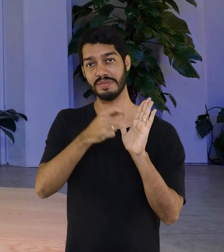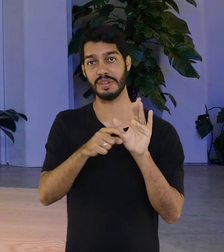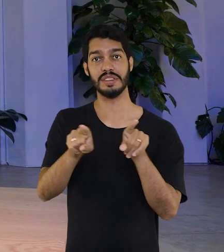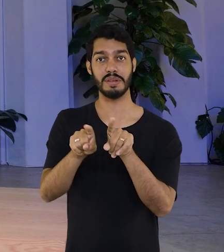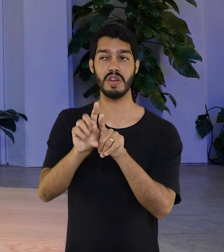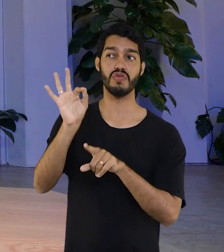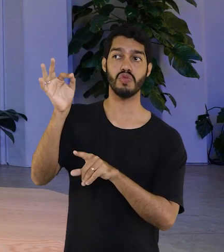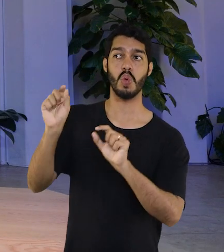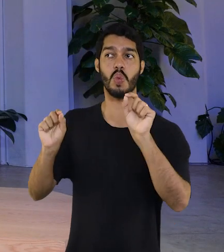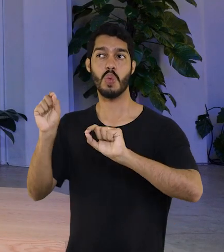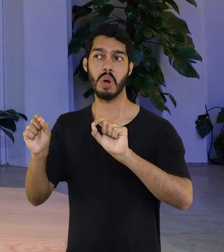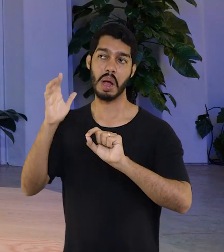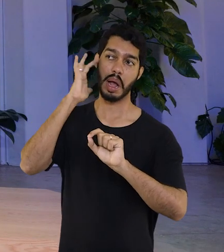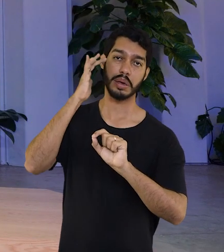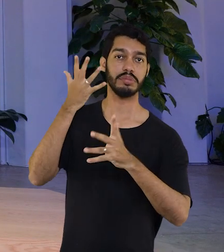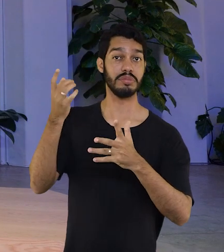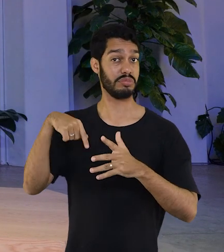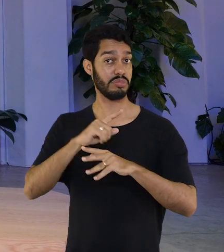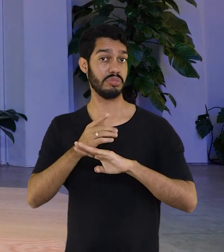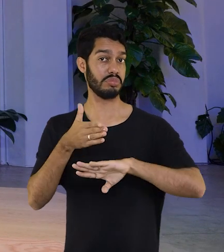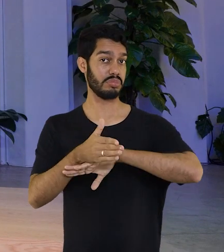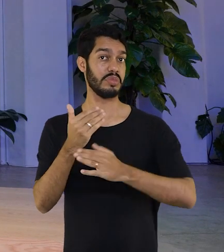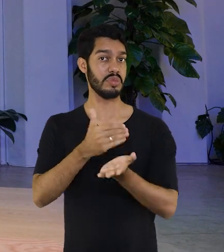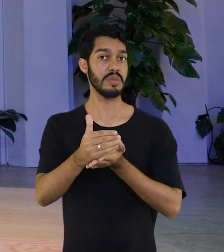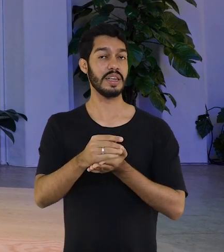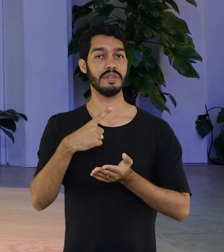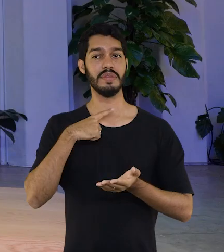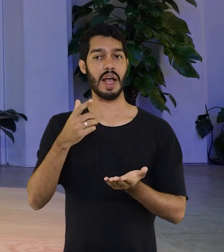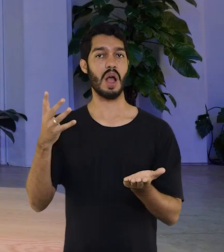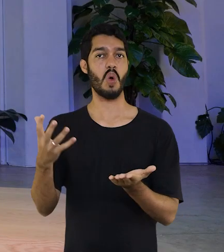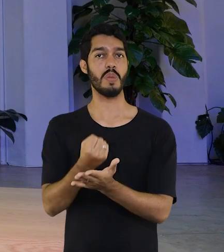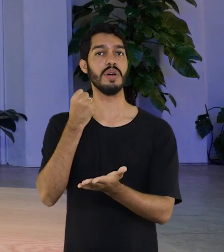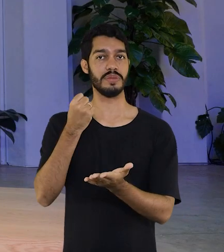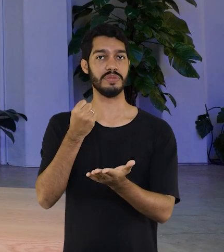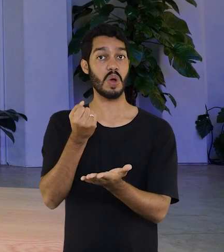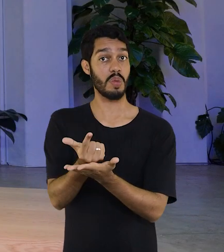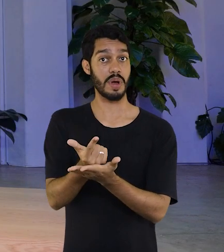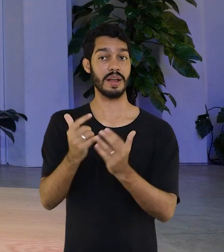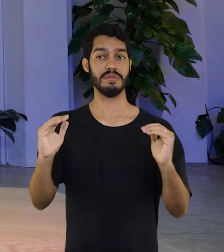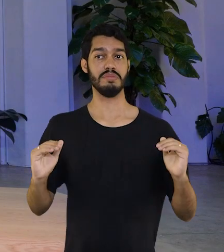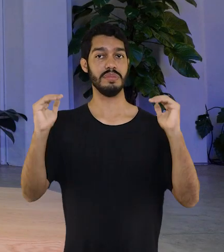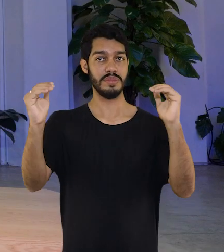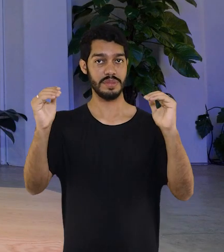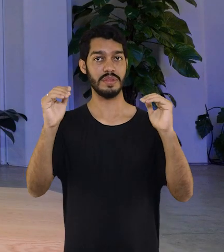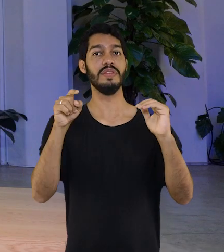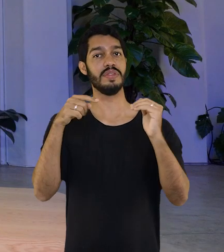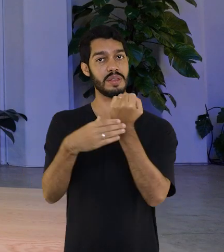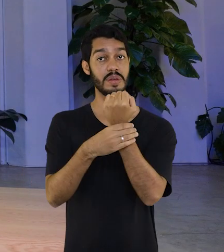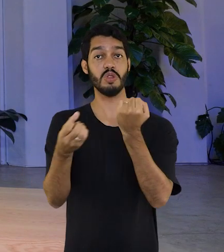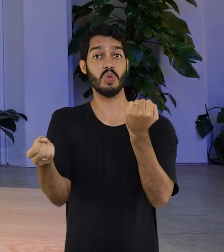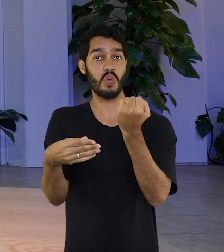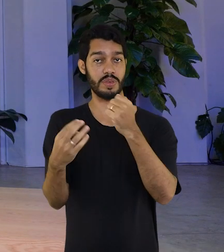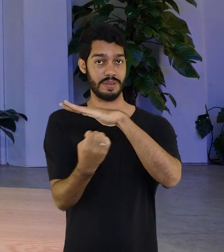inteligência artificial faz muito bem? Prever coisas. Então, a gente foi olhar seguros, a gente fez uma aquisição da seguradora, construiu uma seguradora